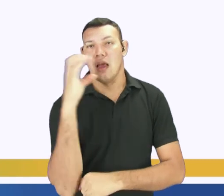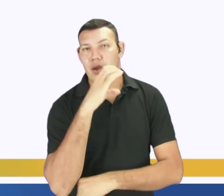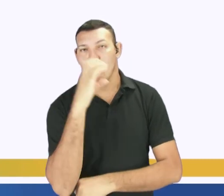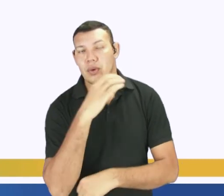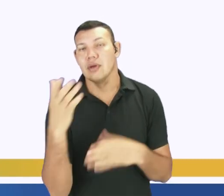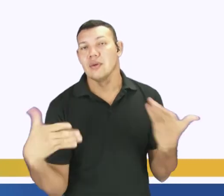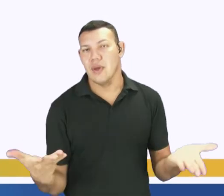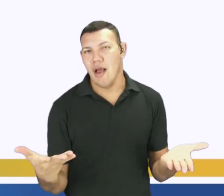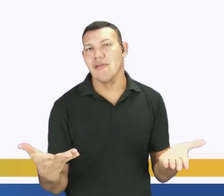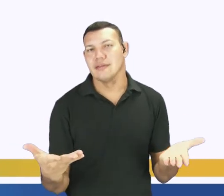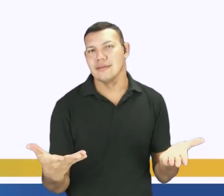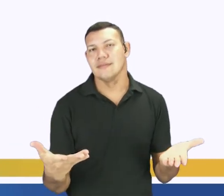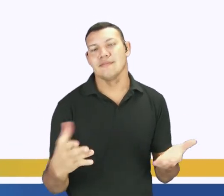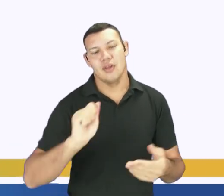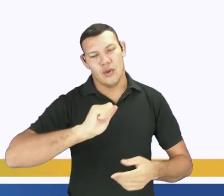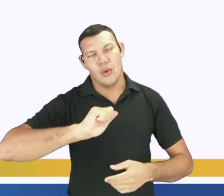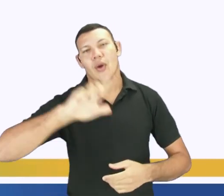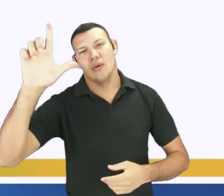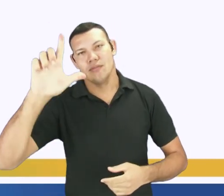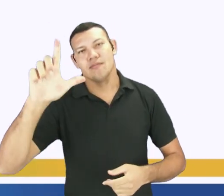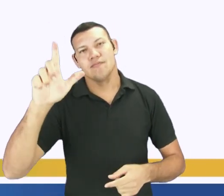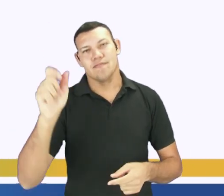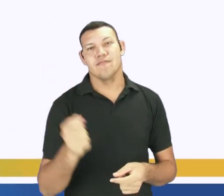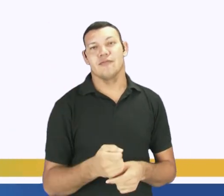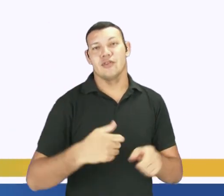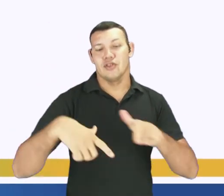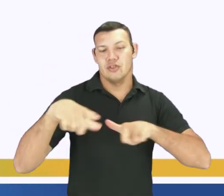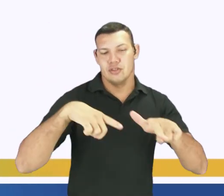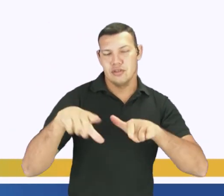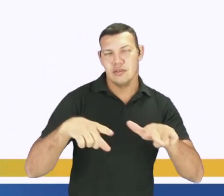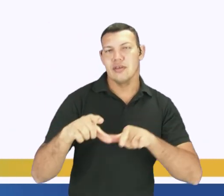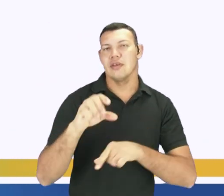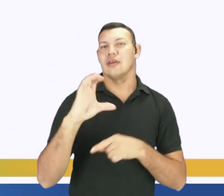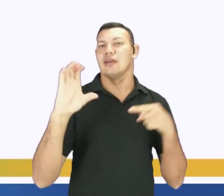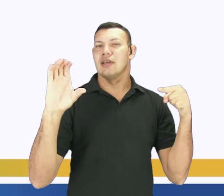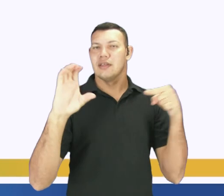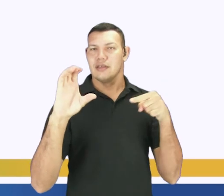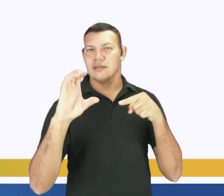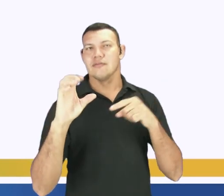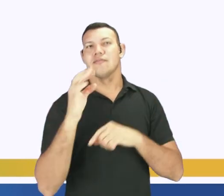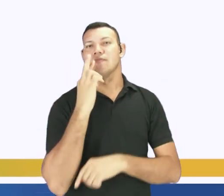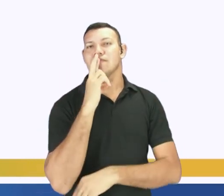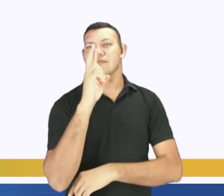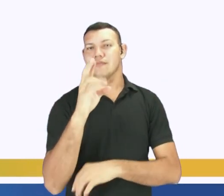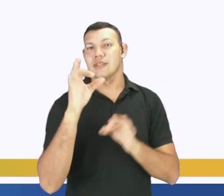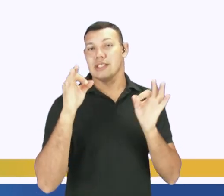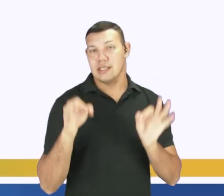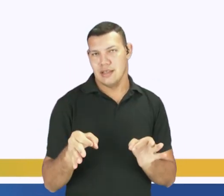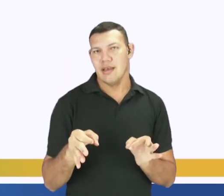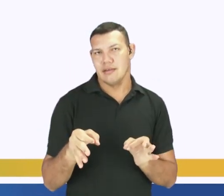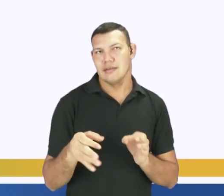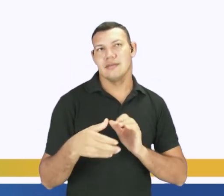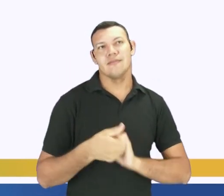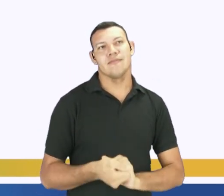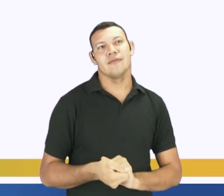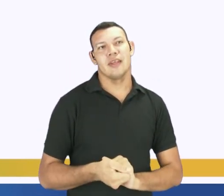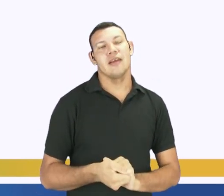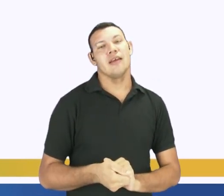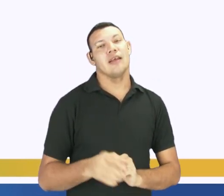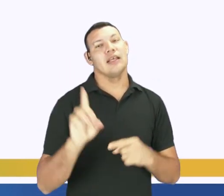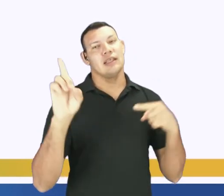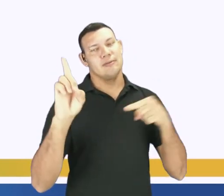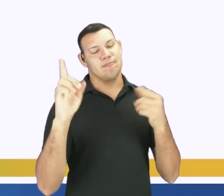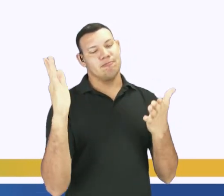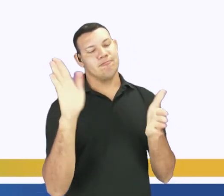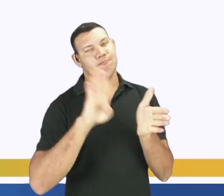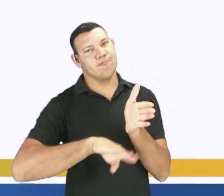industrialização vai ser o aumento da demanda de mão de obra. A alternativa correta vai ser a letra C. E só para confirmar, a gente descarta a D também